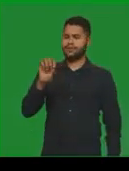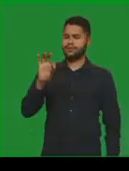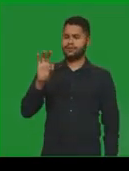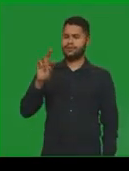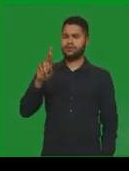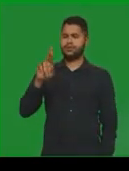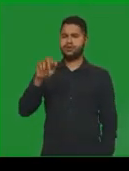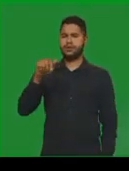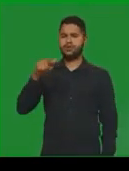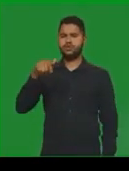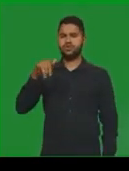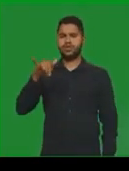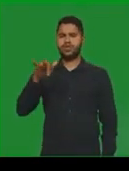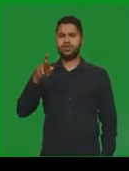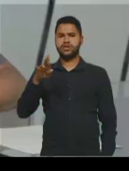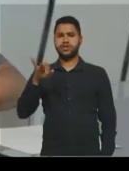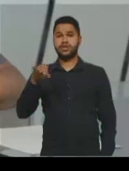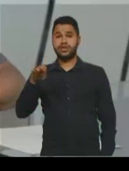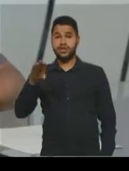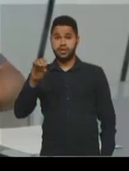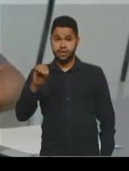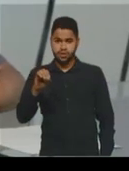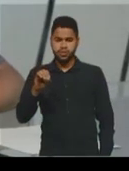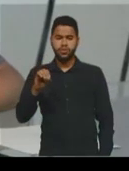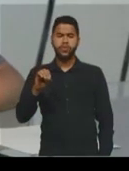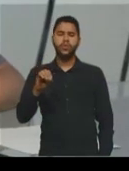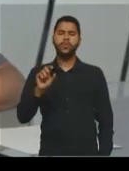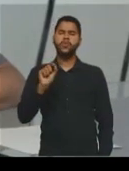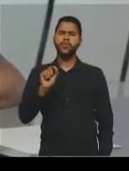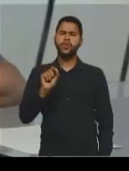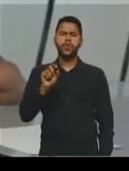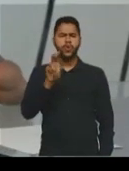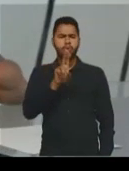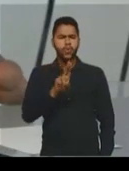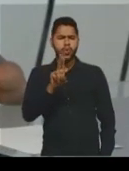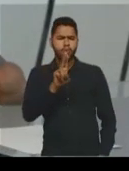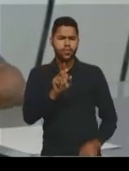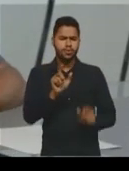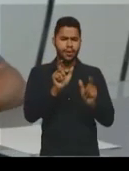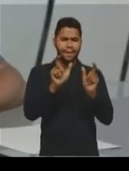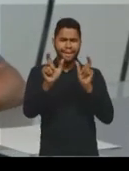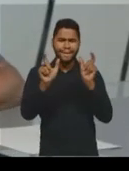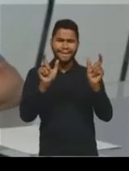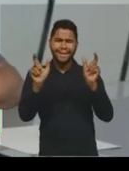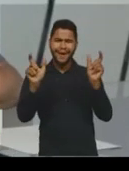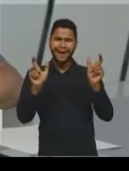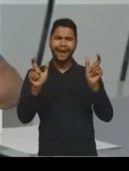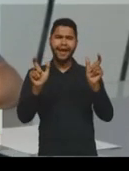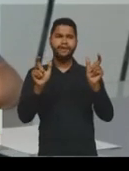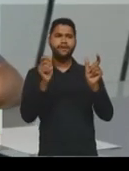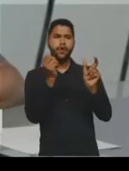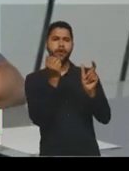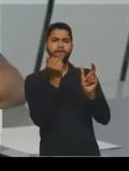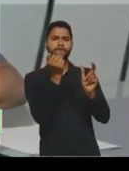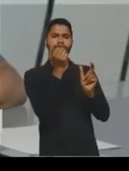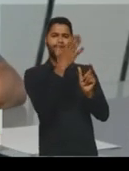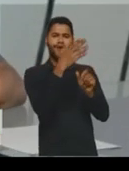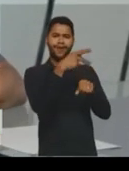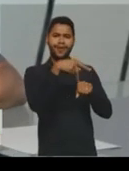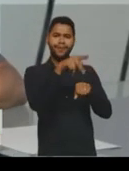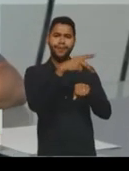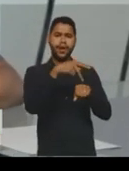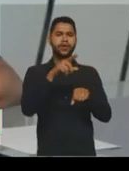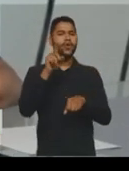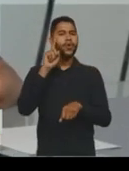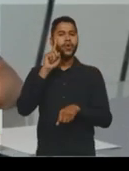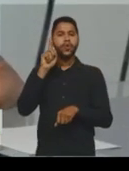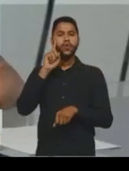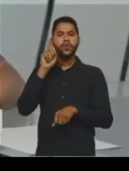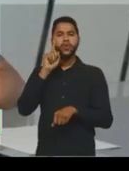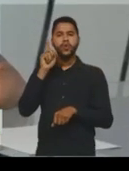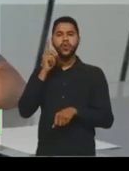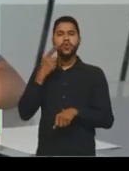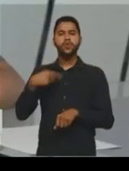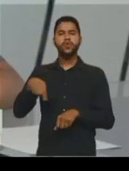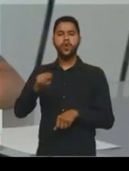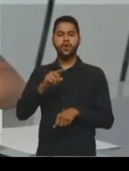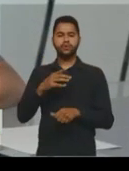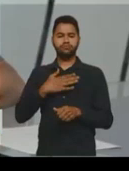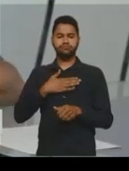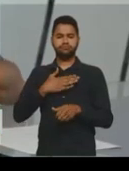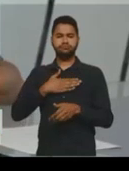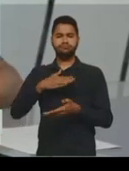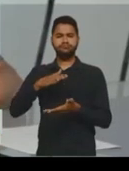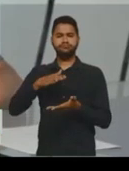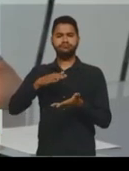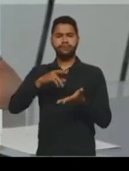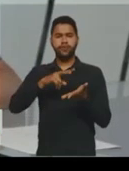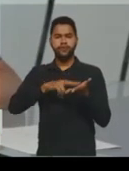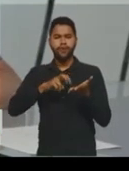Então, o estrangeirismo é esse uso, né, de palavras de língua estrangeira no dia a dia, no cotidiano, no nosso vocabulário, né?